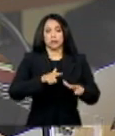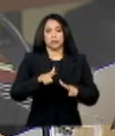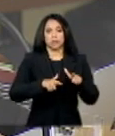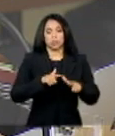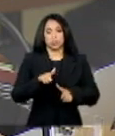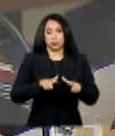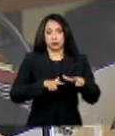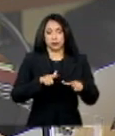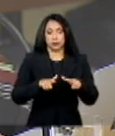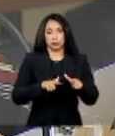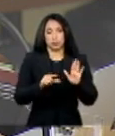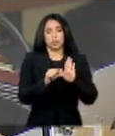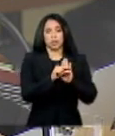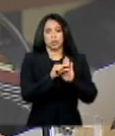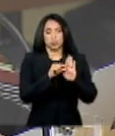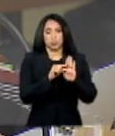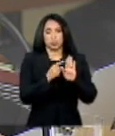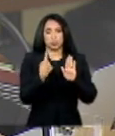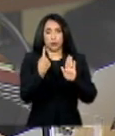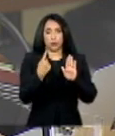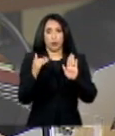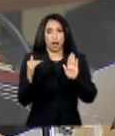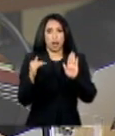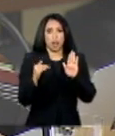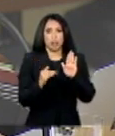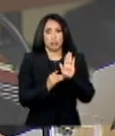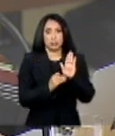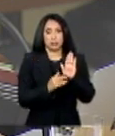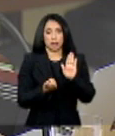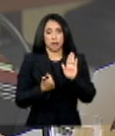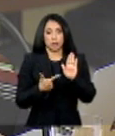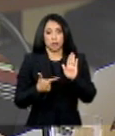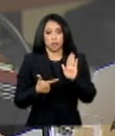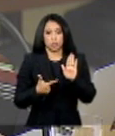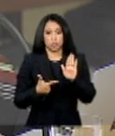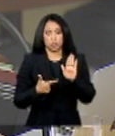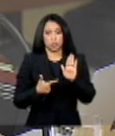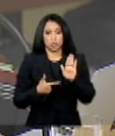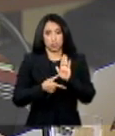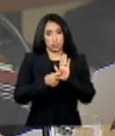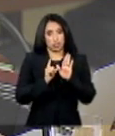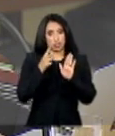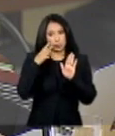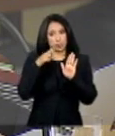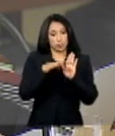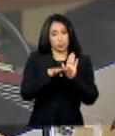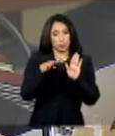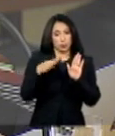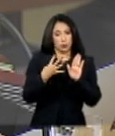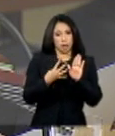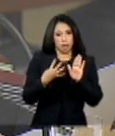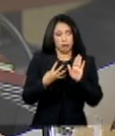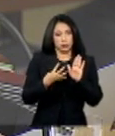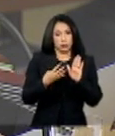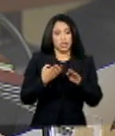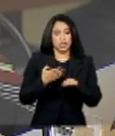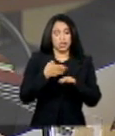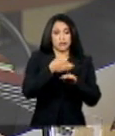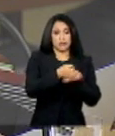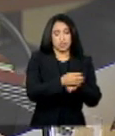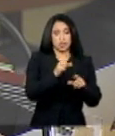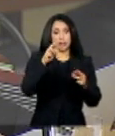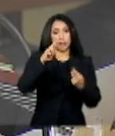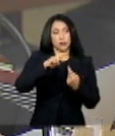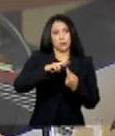de incisos 1 a 12 eu li o quarto e da visita técnica previsto no parágrafo 3º do artigo